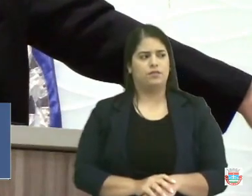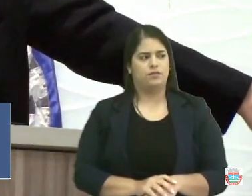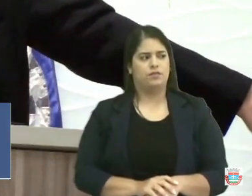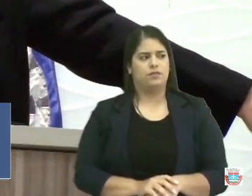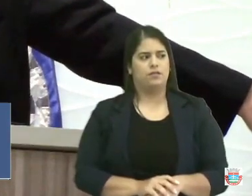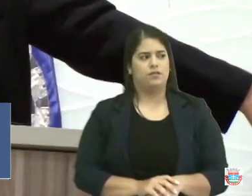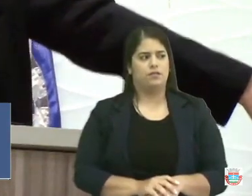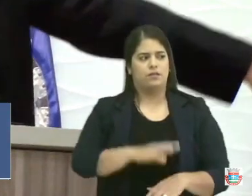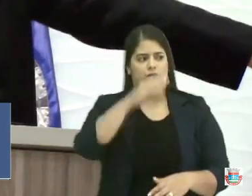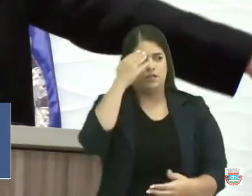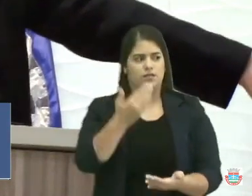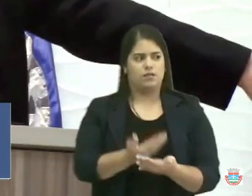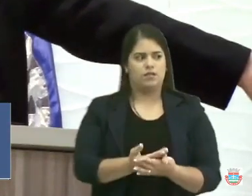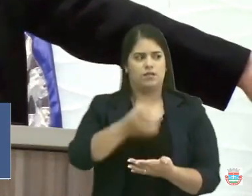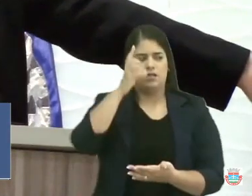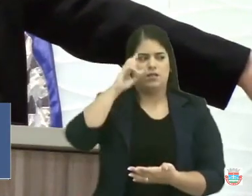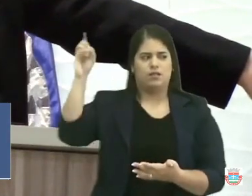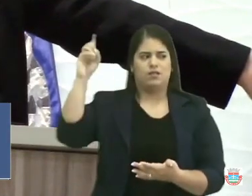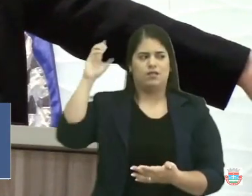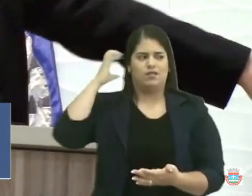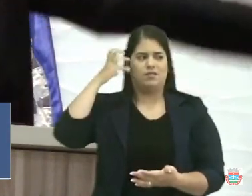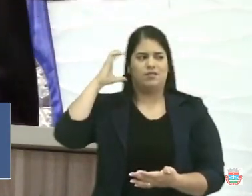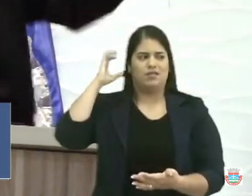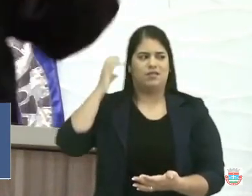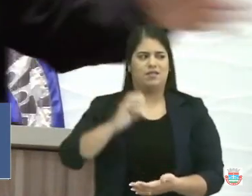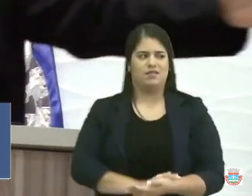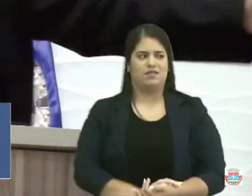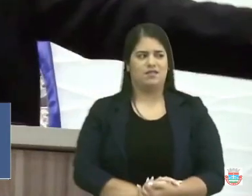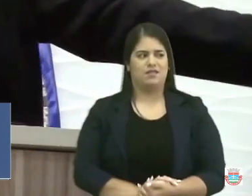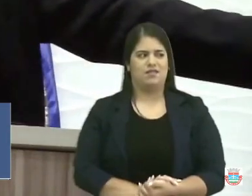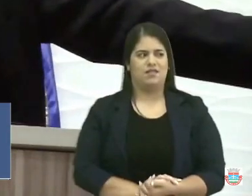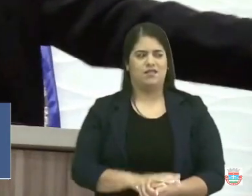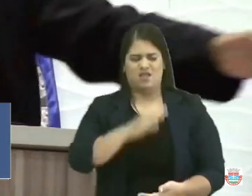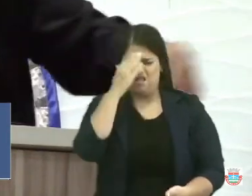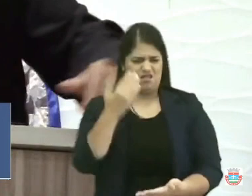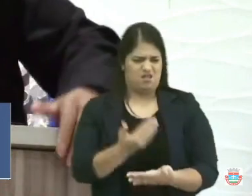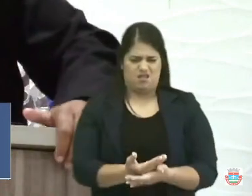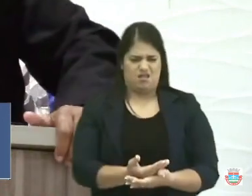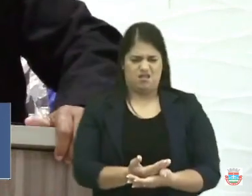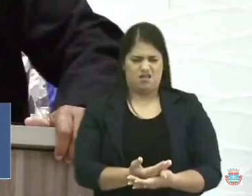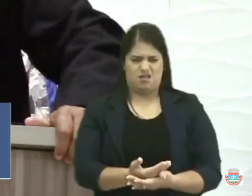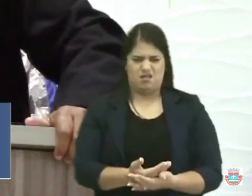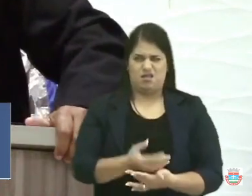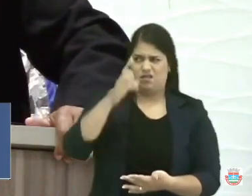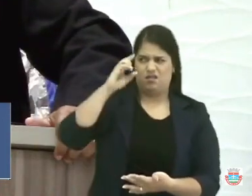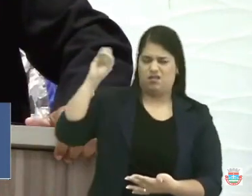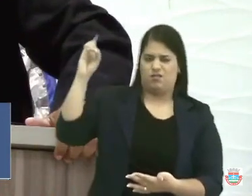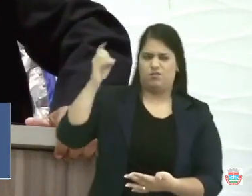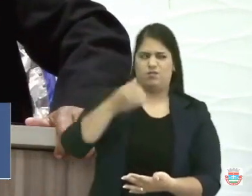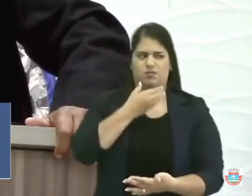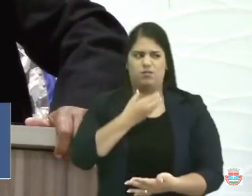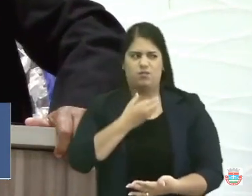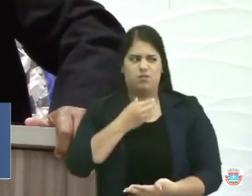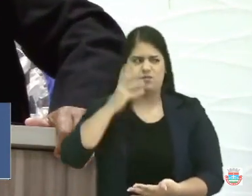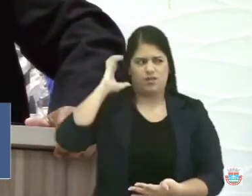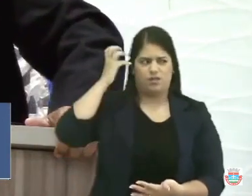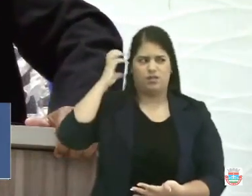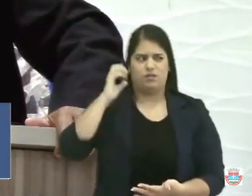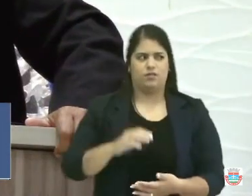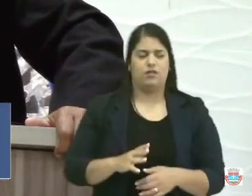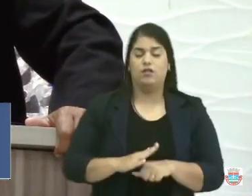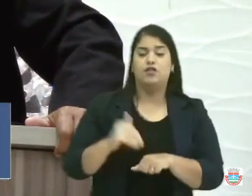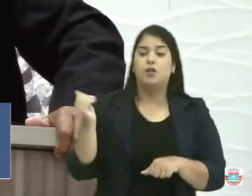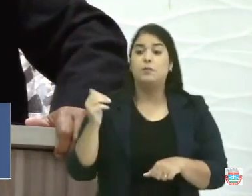jegue. Não posso. Porque quando o cabo diz que é ateu, aí, por quê? Chamaram eu para lá, porque